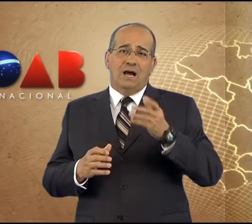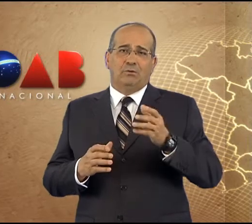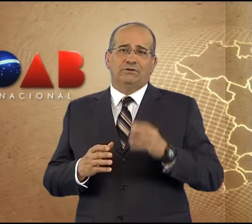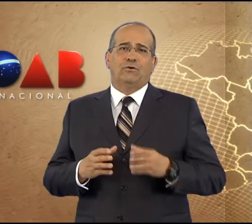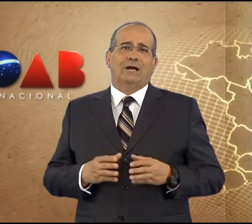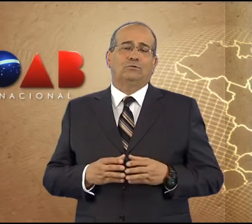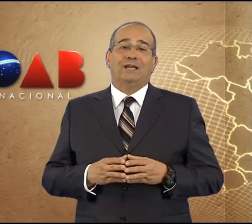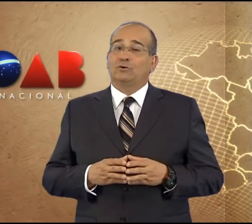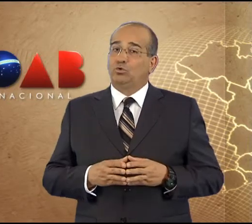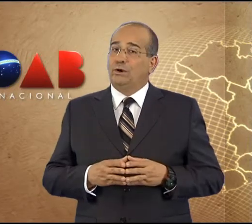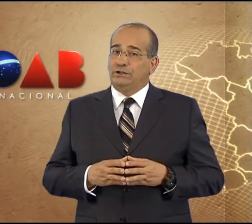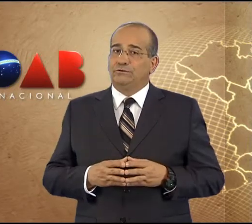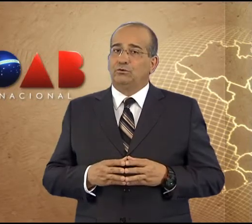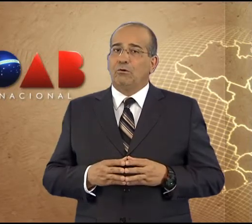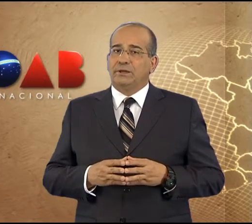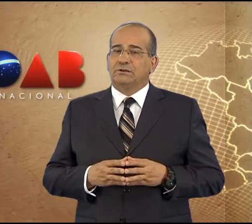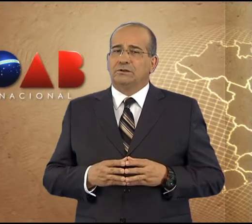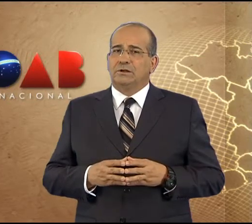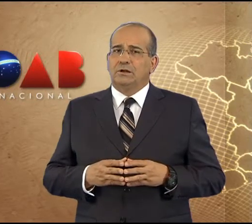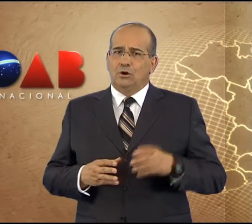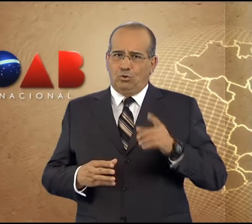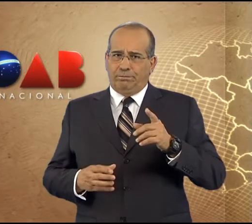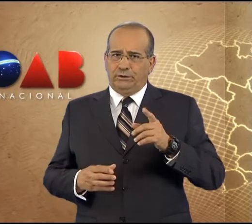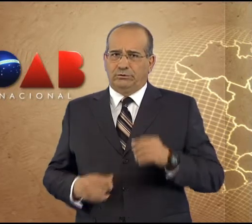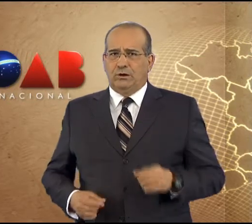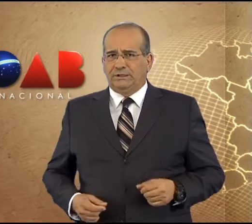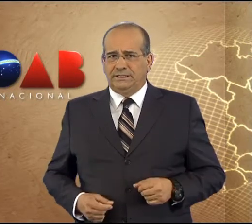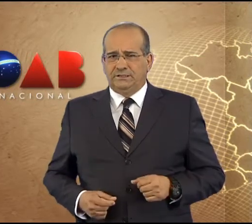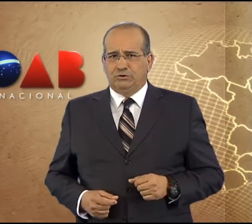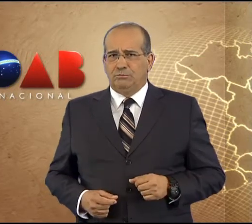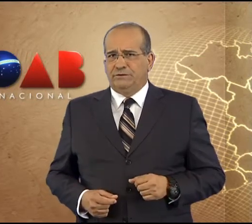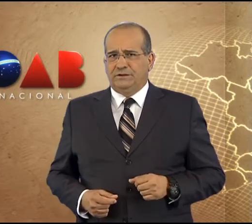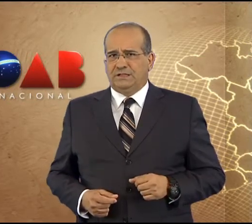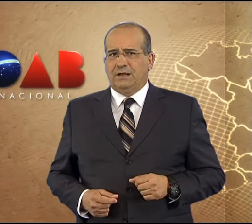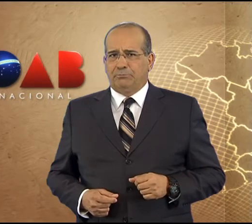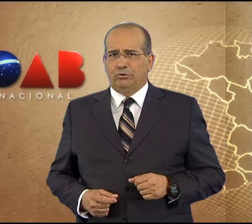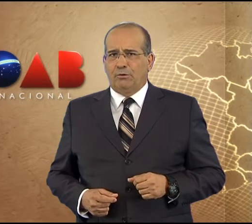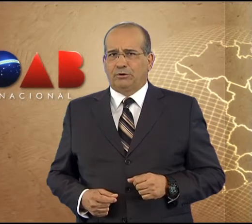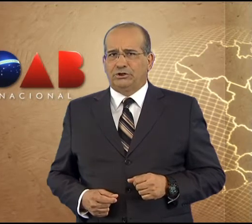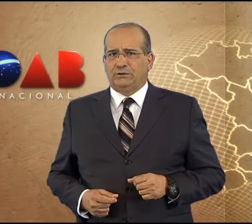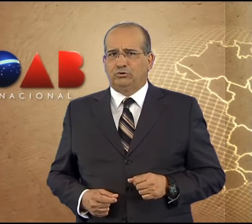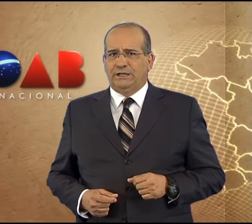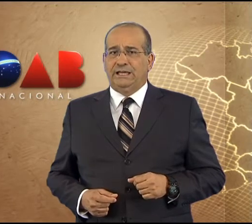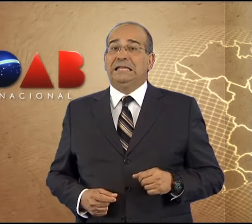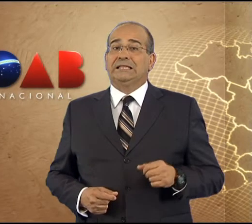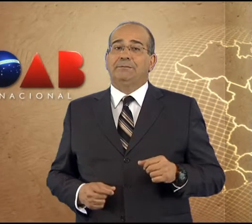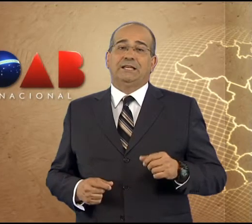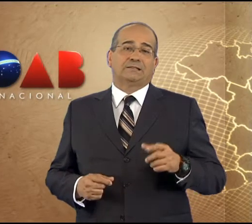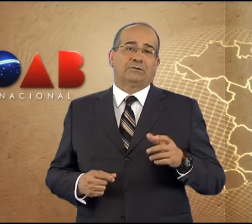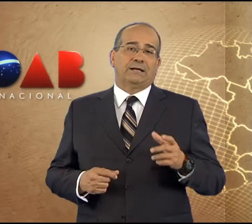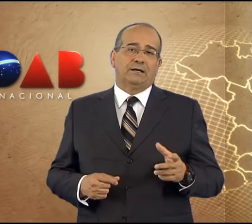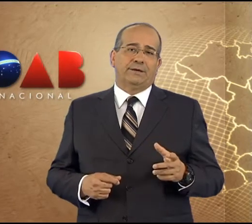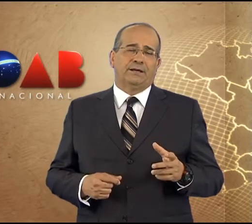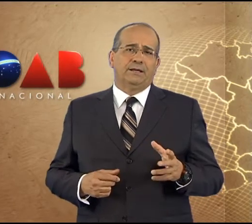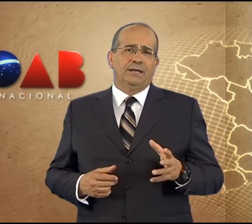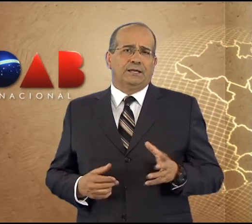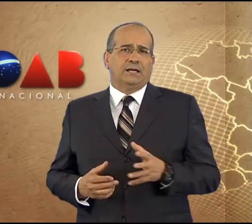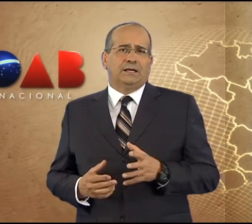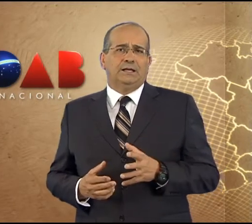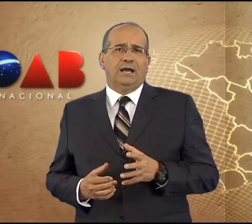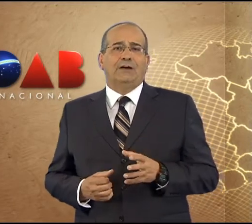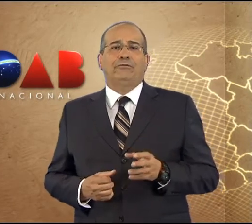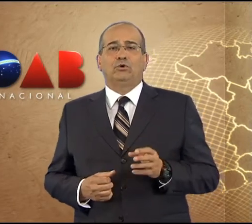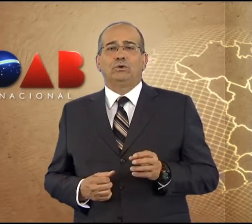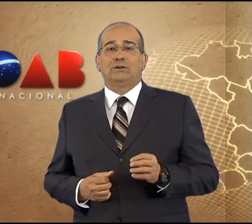favoráveis ao advogado que atua individualmente. O Pleno da Ordem decidiu manifestar apoio ao projeto de lei em tramitação na Câmara,